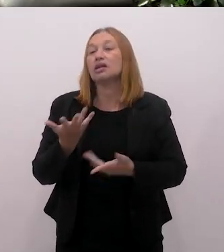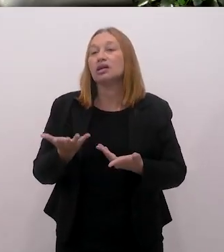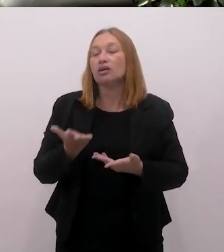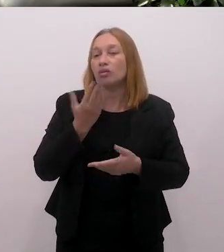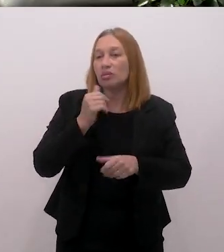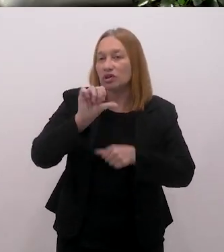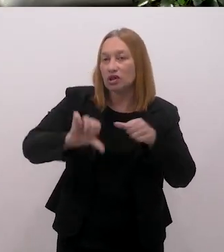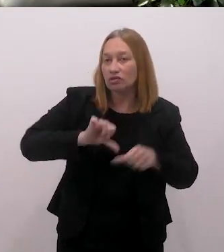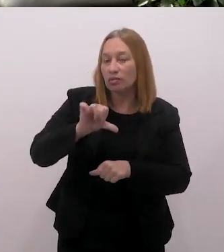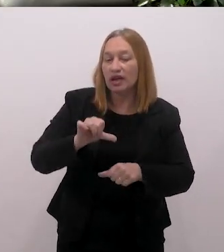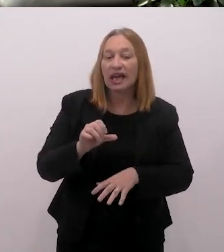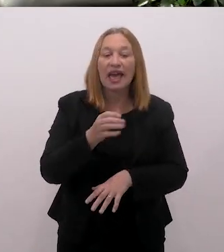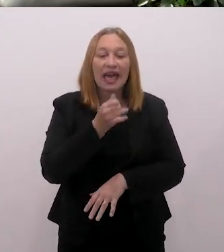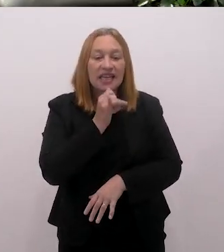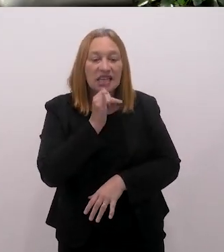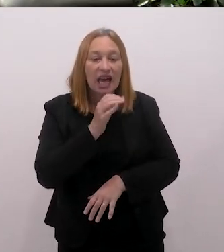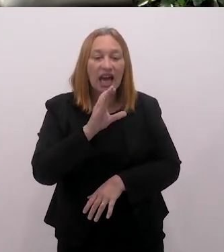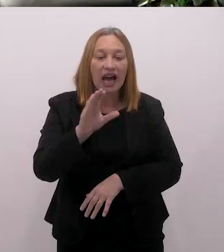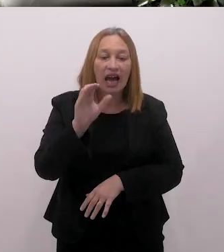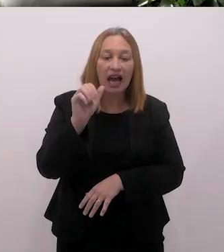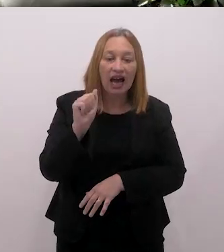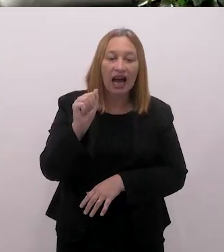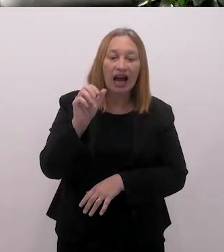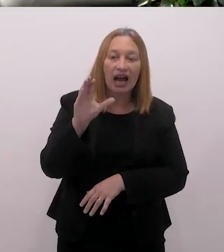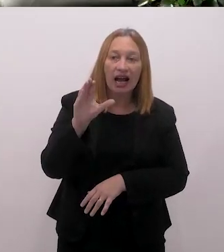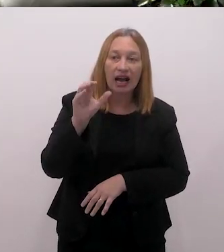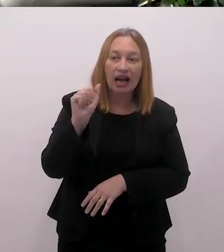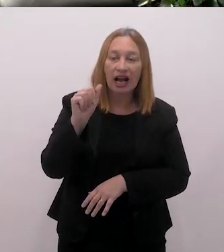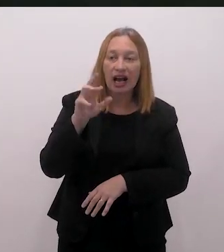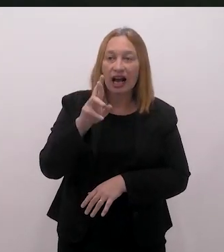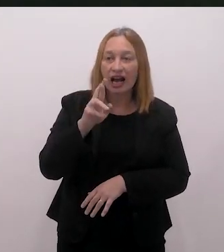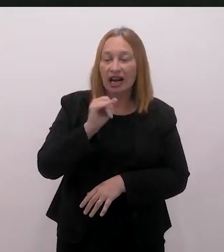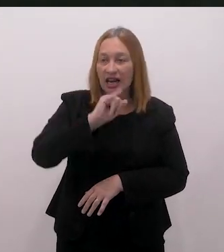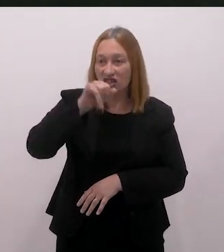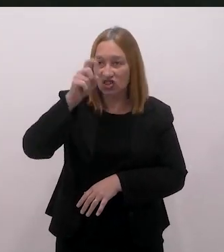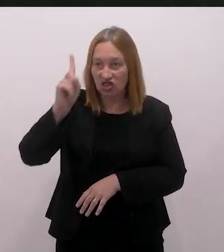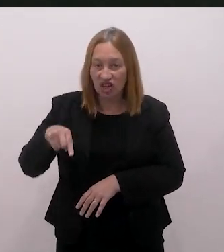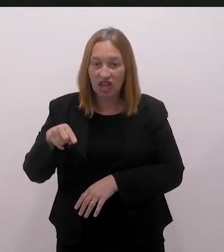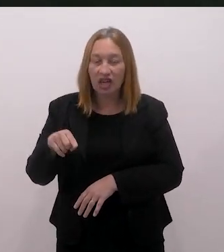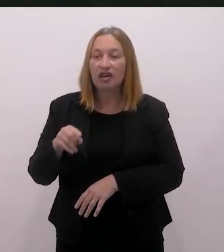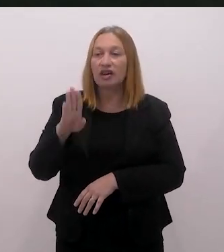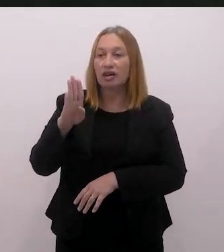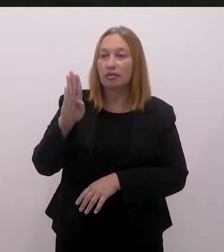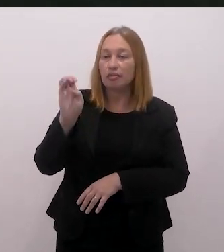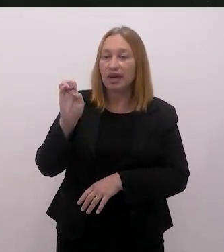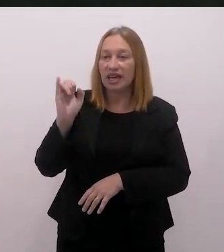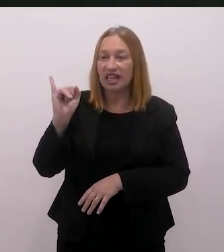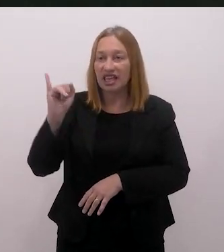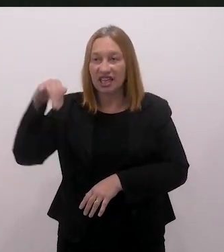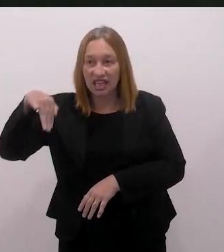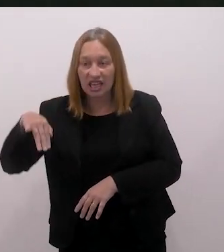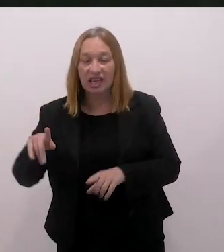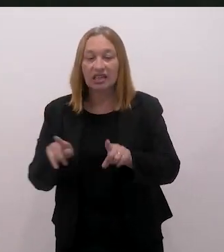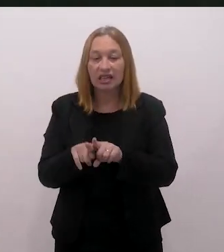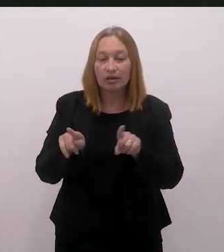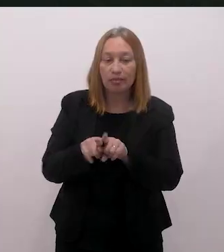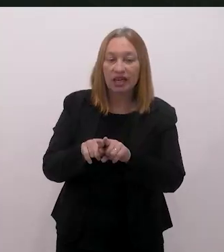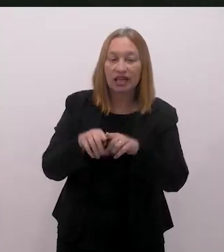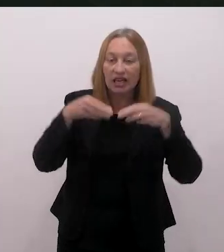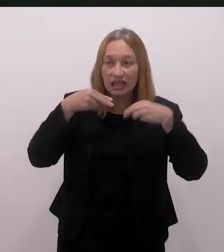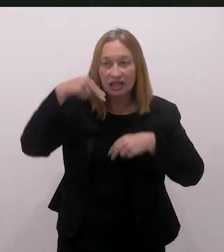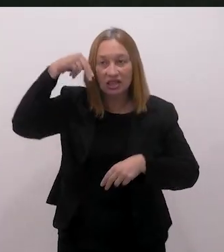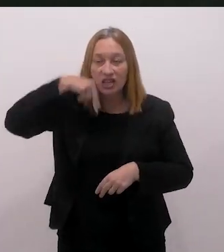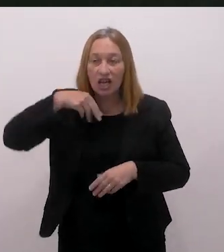foram transformados, como, por exemplo, o acarajé. O acarajé veio do Benin e veio da Nigéria. Hoje, no Benin, já não se faz